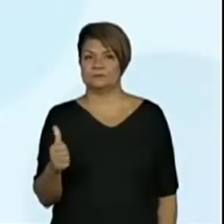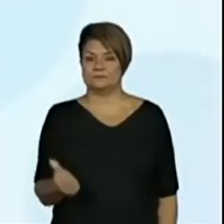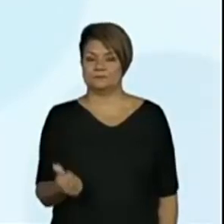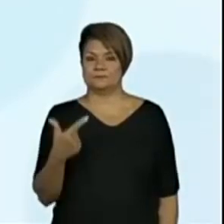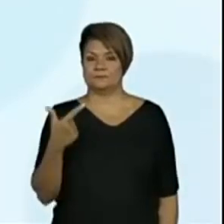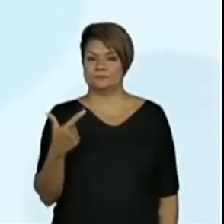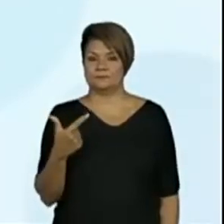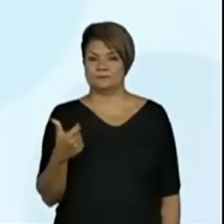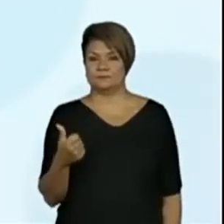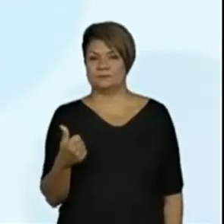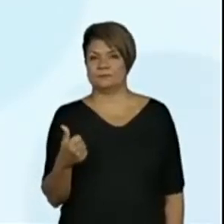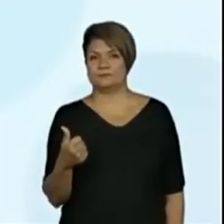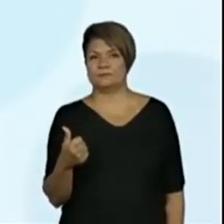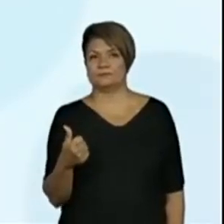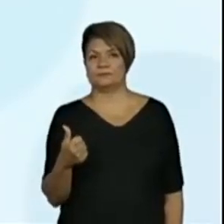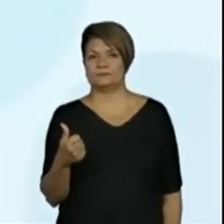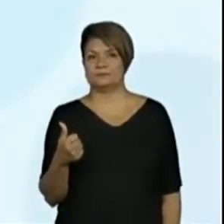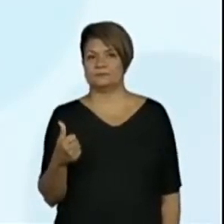Doze.